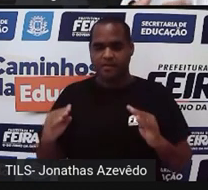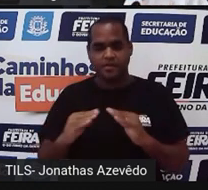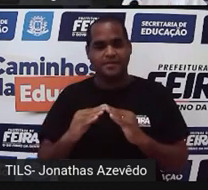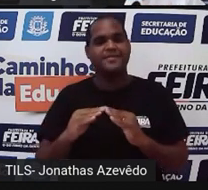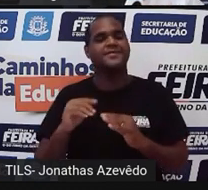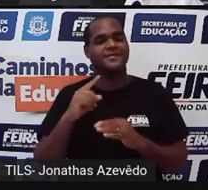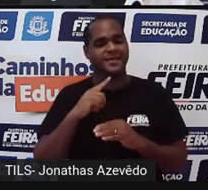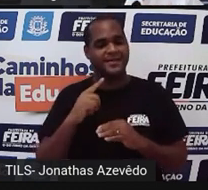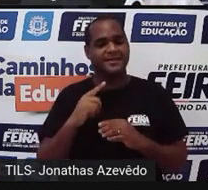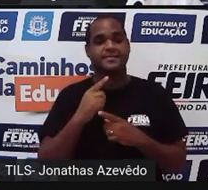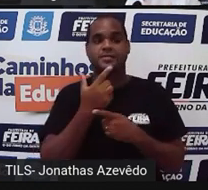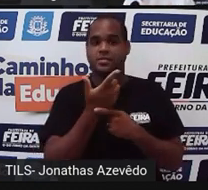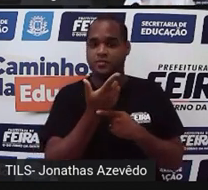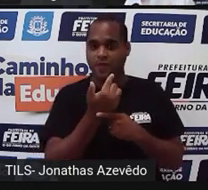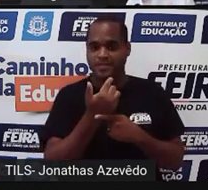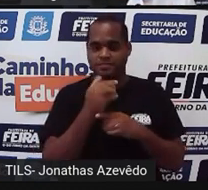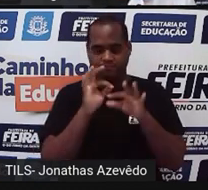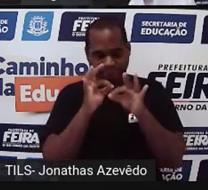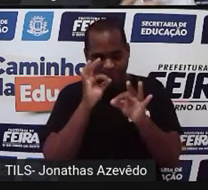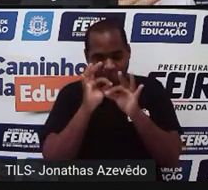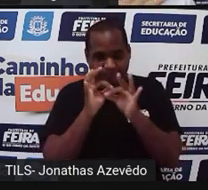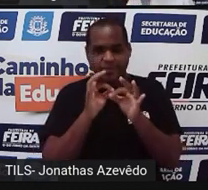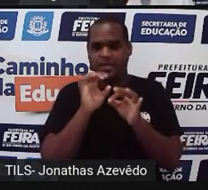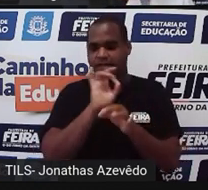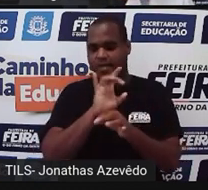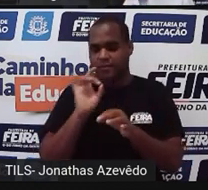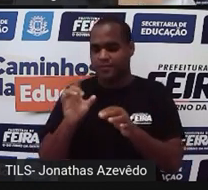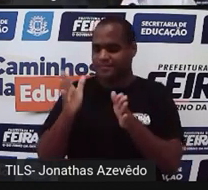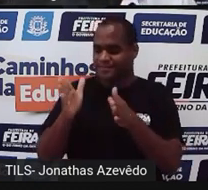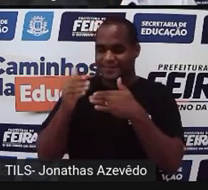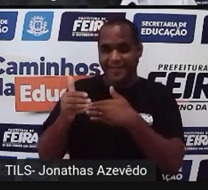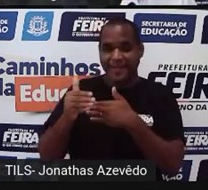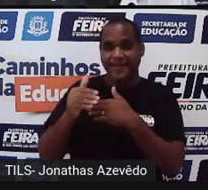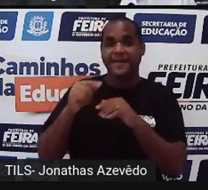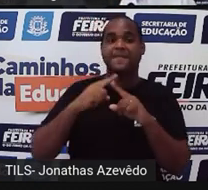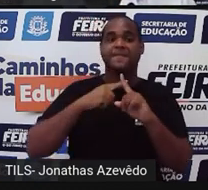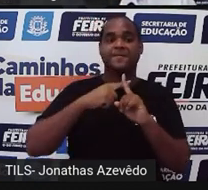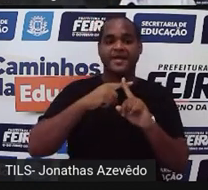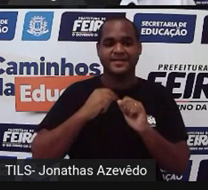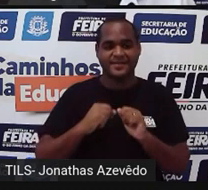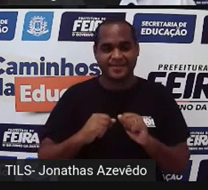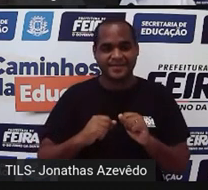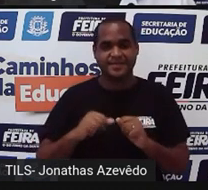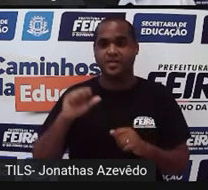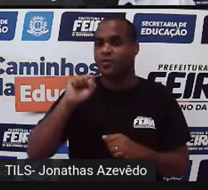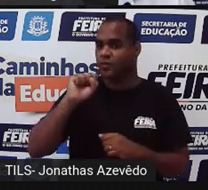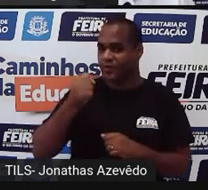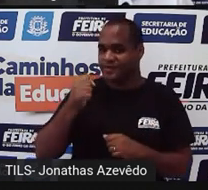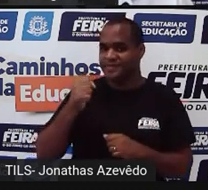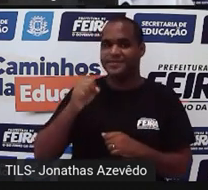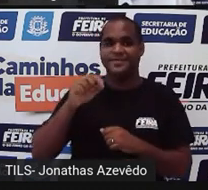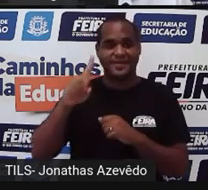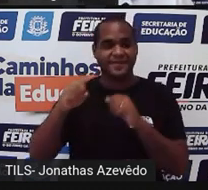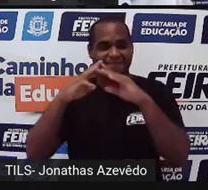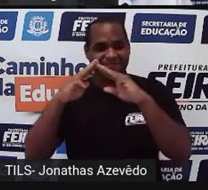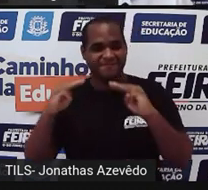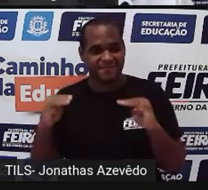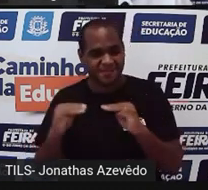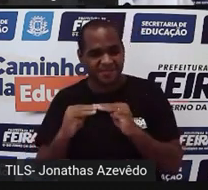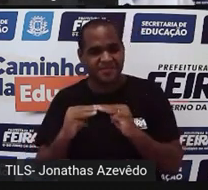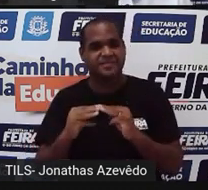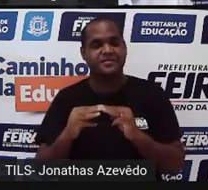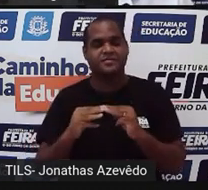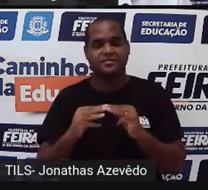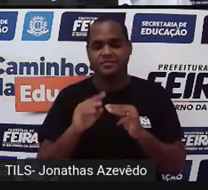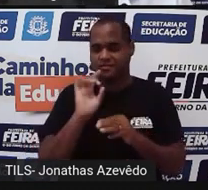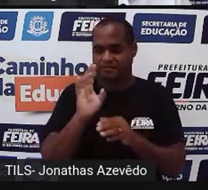12 canudos para cada cubo, mais oito canudos para cada pirâmide,